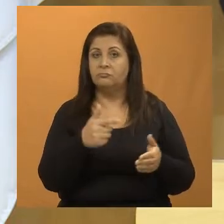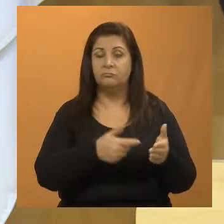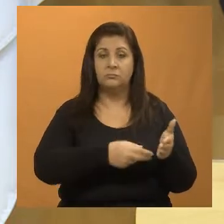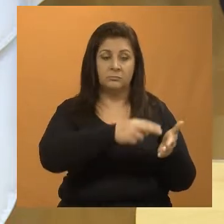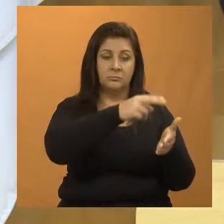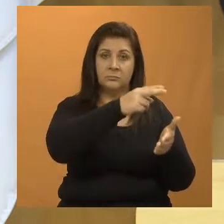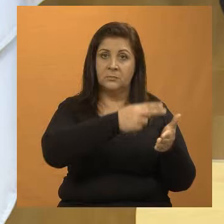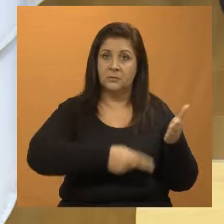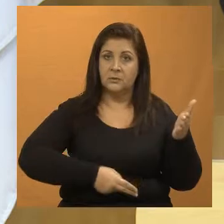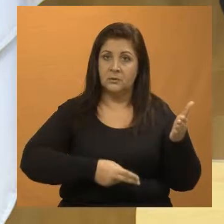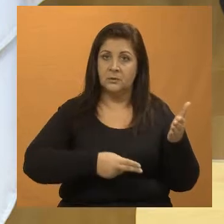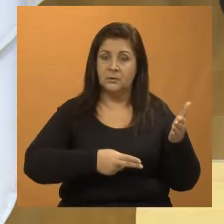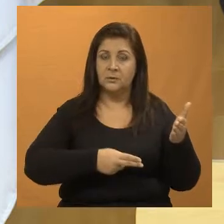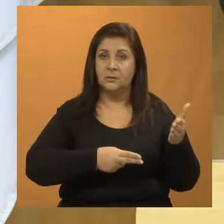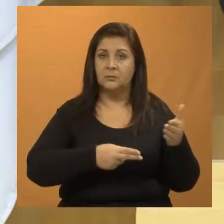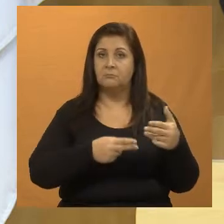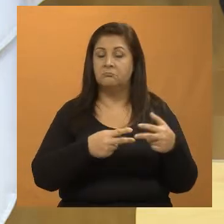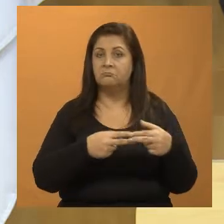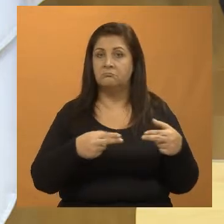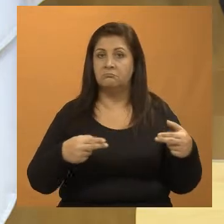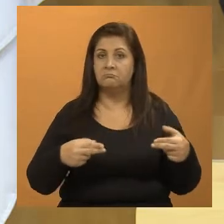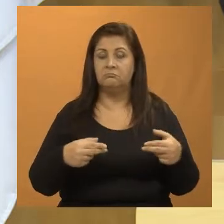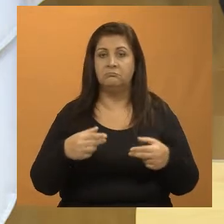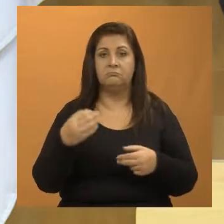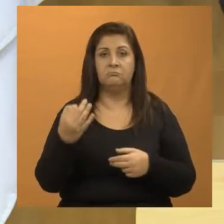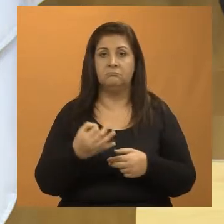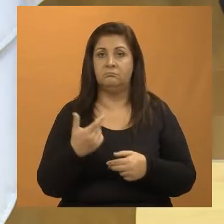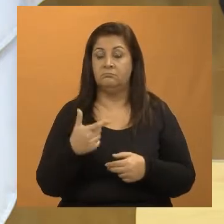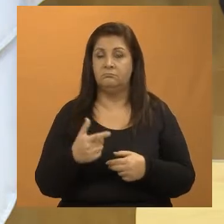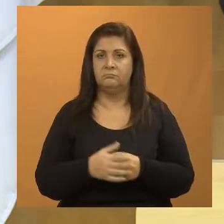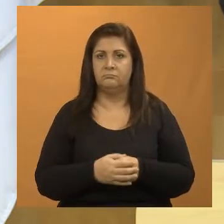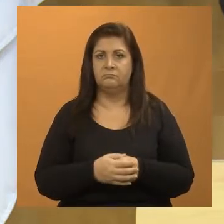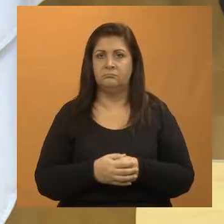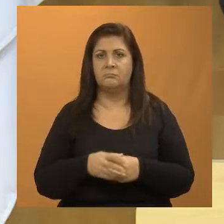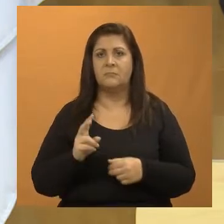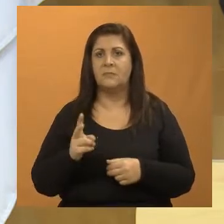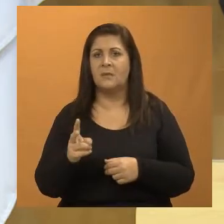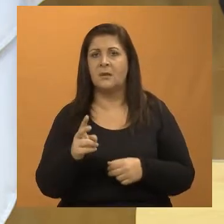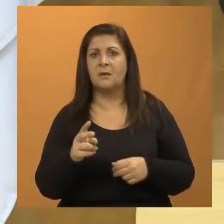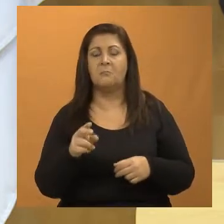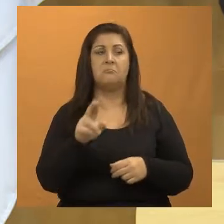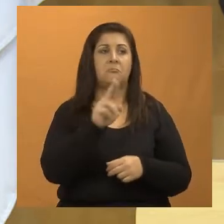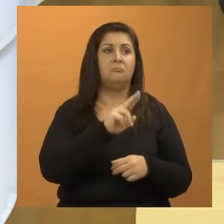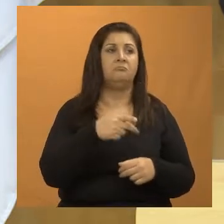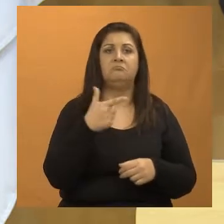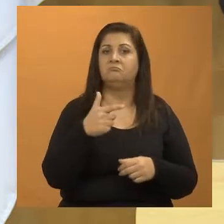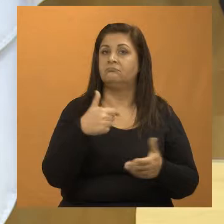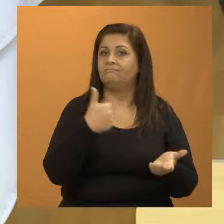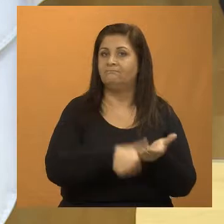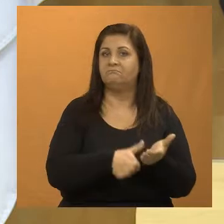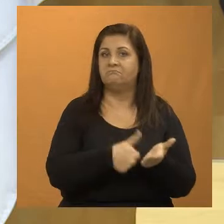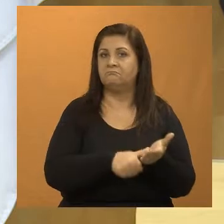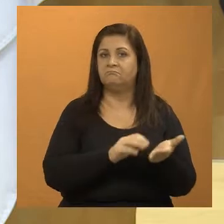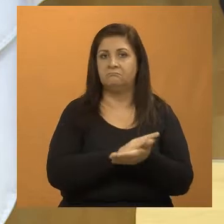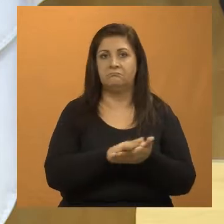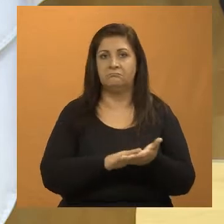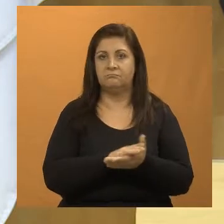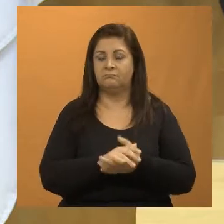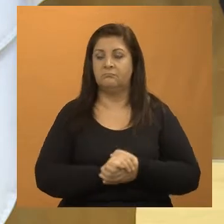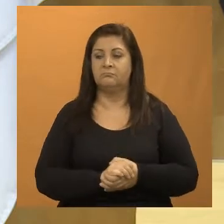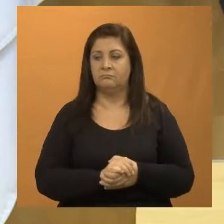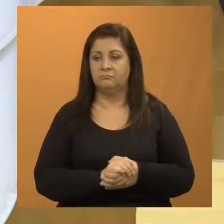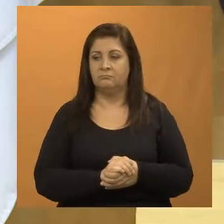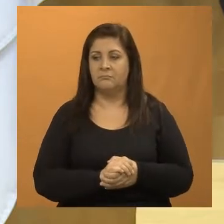Então, ele sempre foi utilizado sem o alvará, sem o habite, isso daí até 2014 da